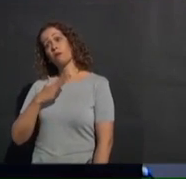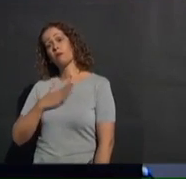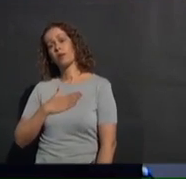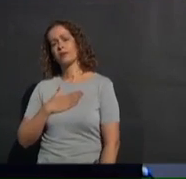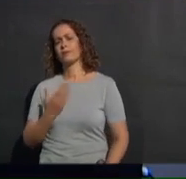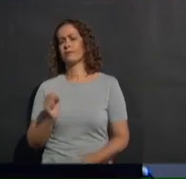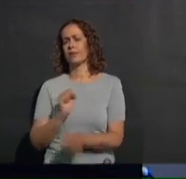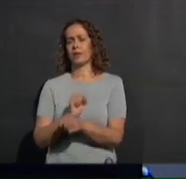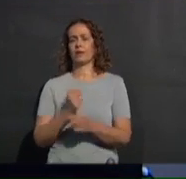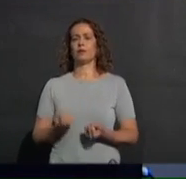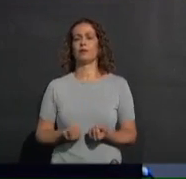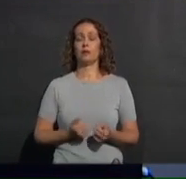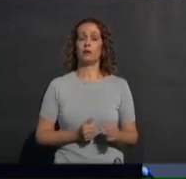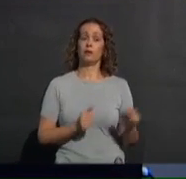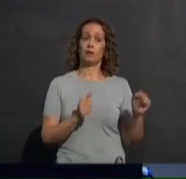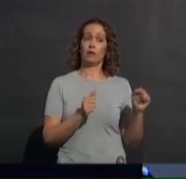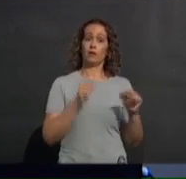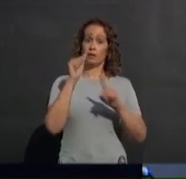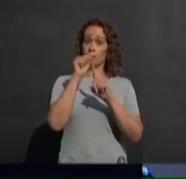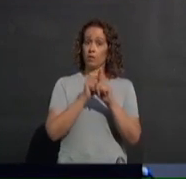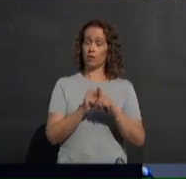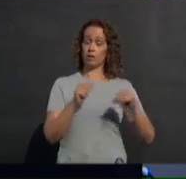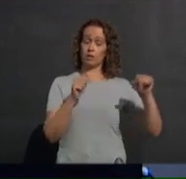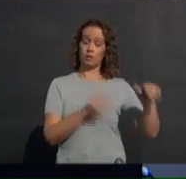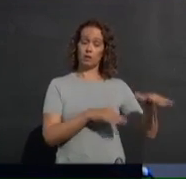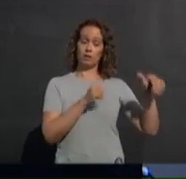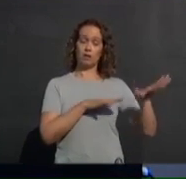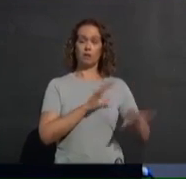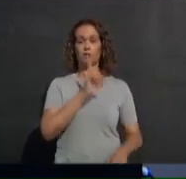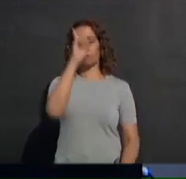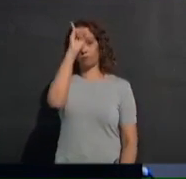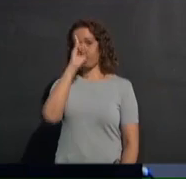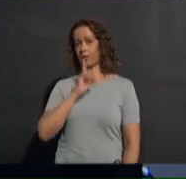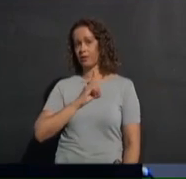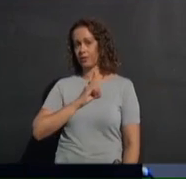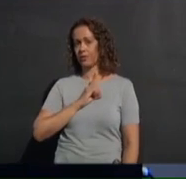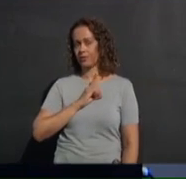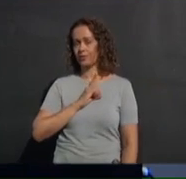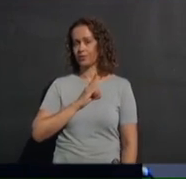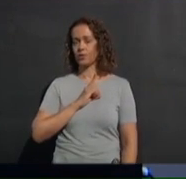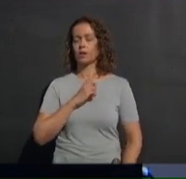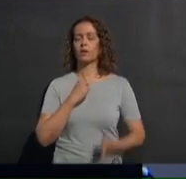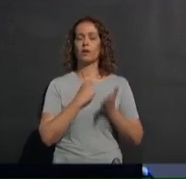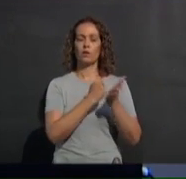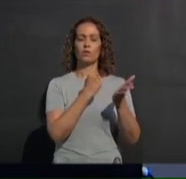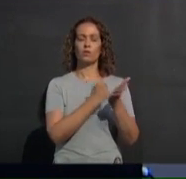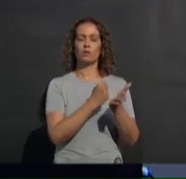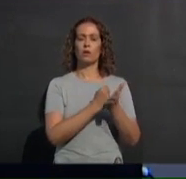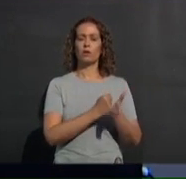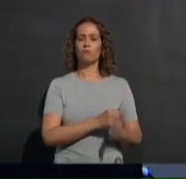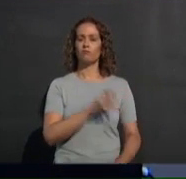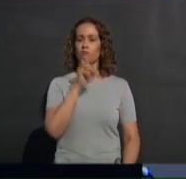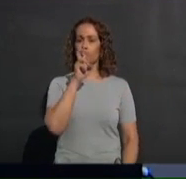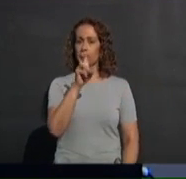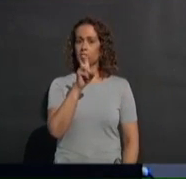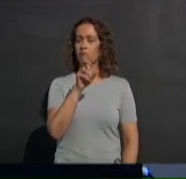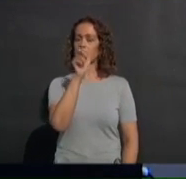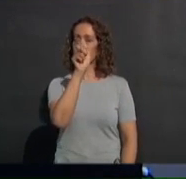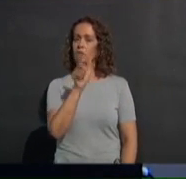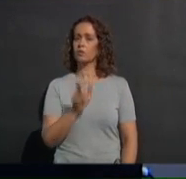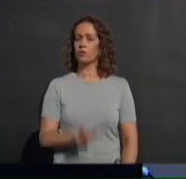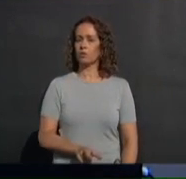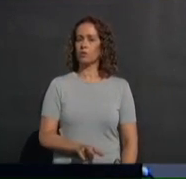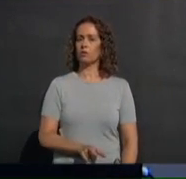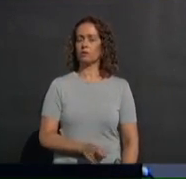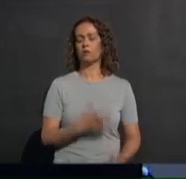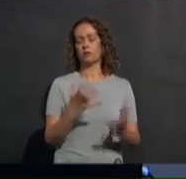Esse mês é o setembro. Nos 5 primeiros dias de setembro, eu ajudei 5 pessoas que disseram que iam se matar.